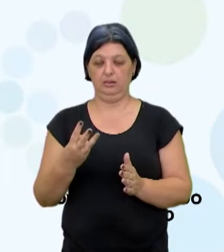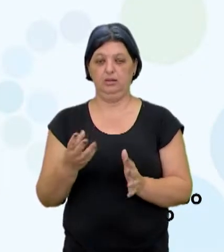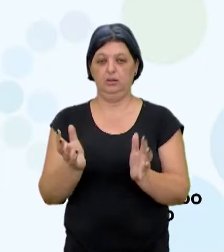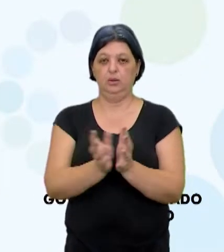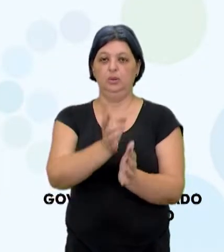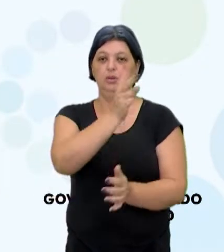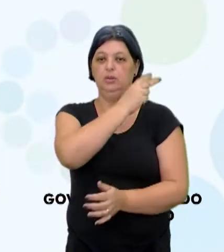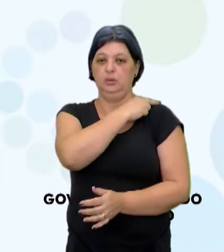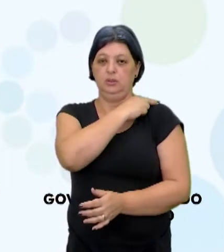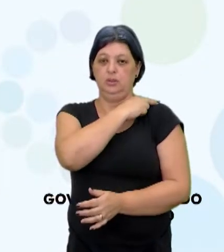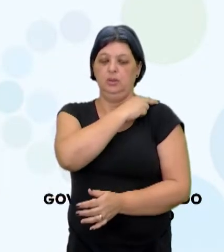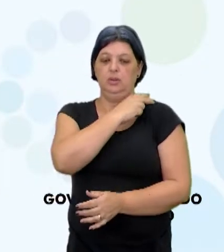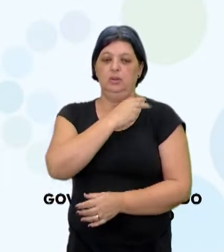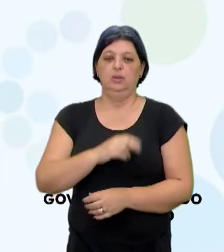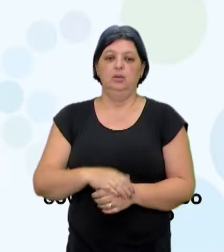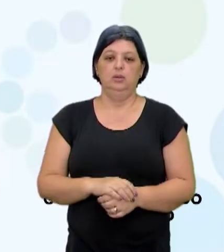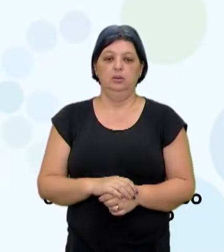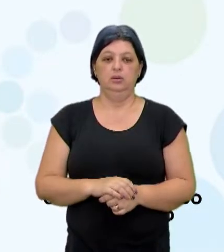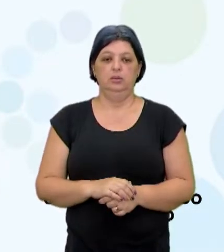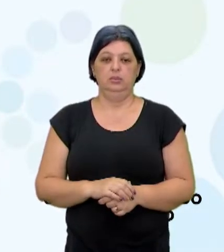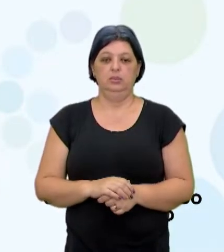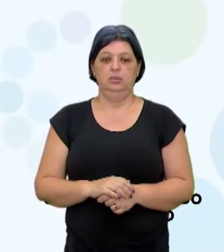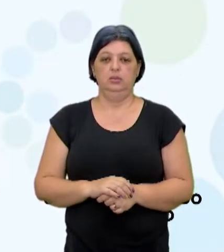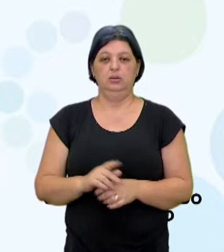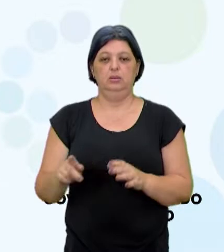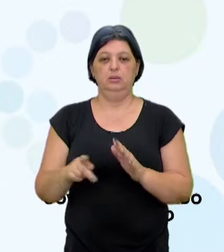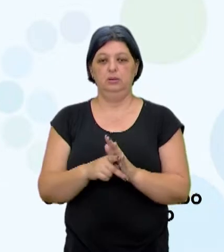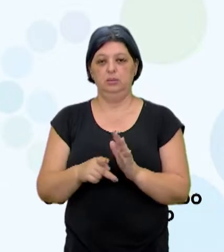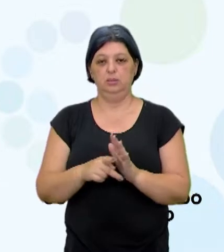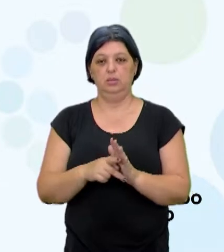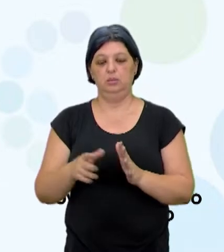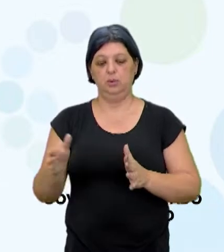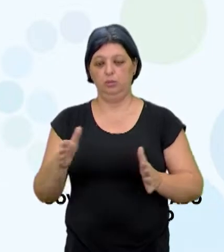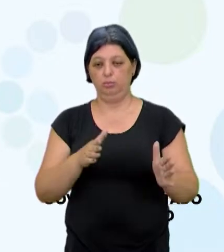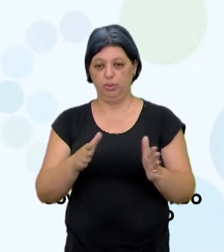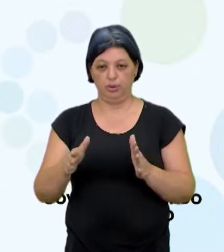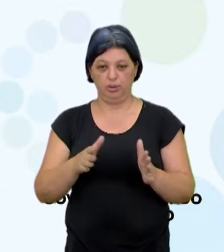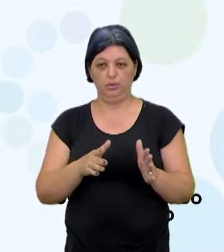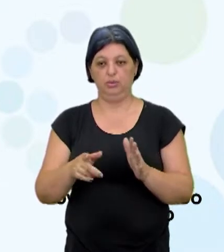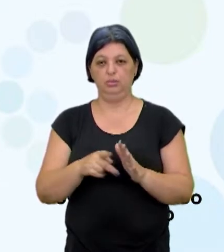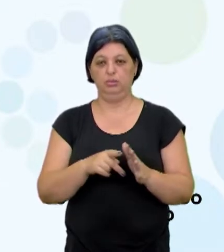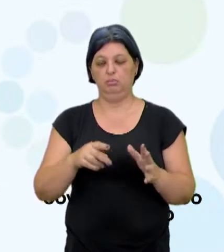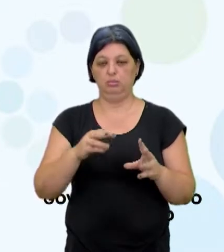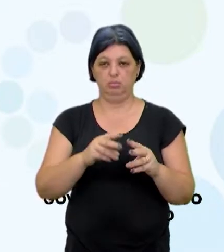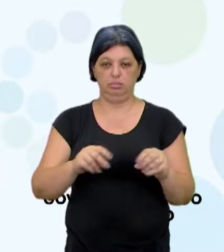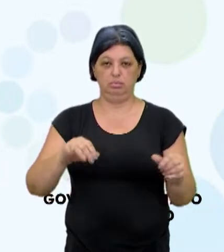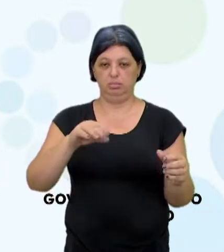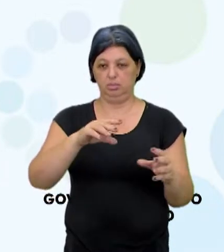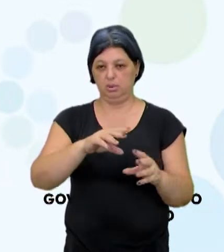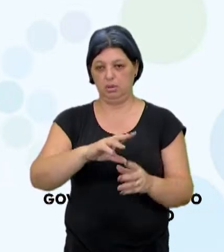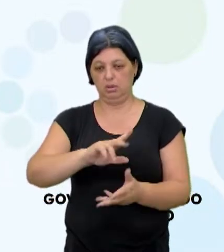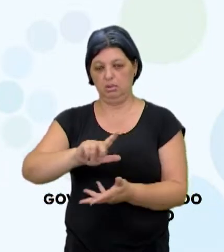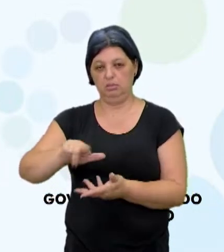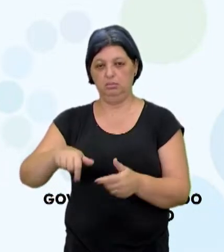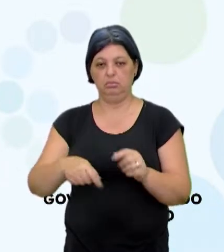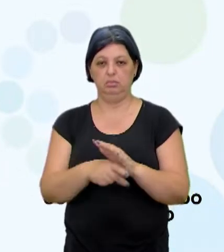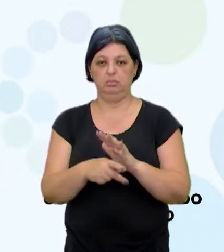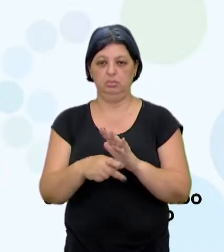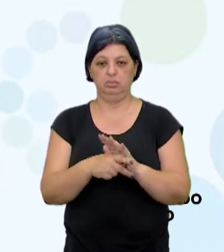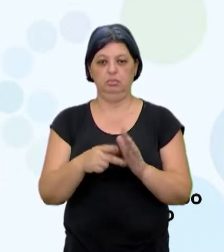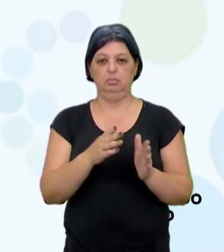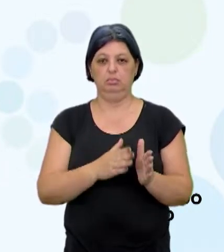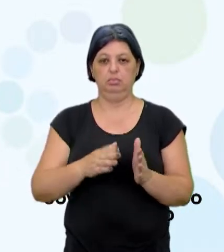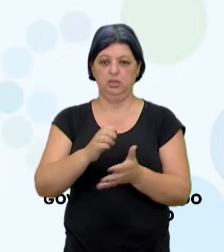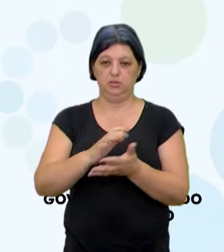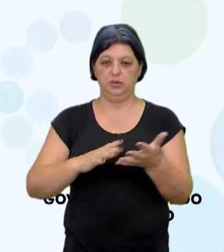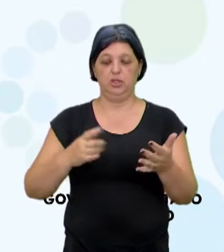ensino médio, que vai falar aí sobre o tempo geológico da Terra, na atividade 1, introdução 1.